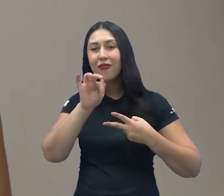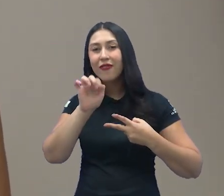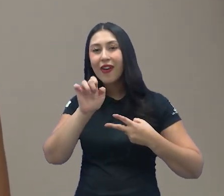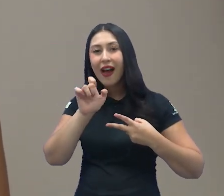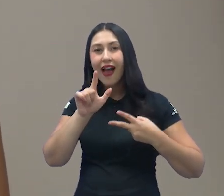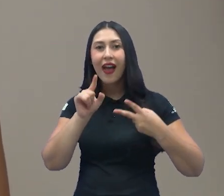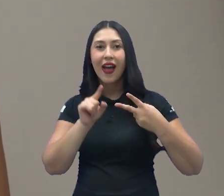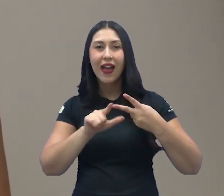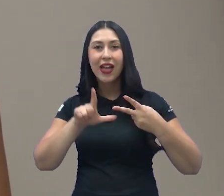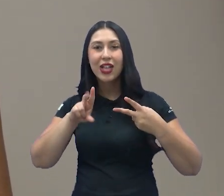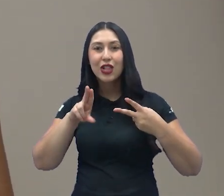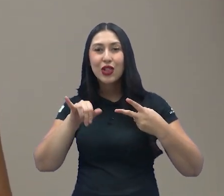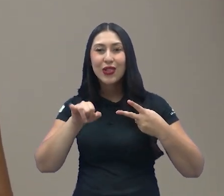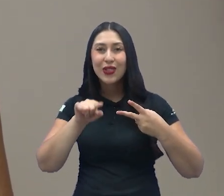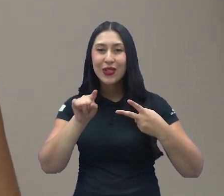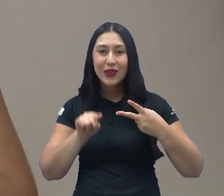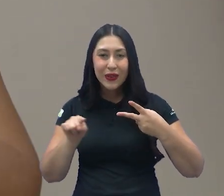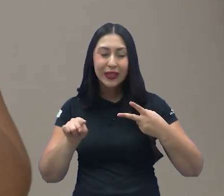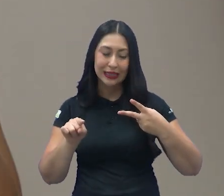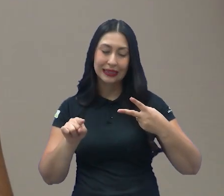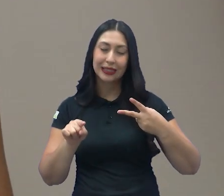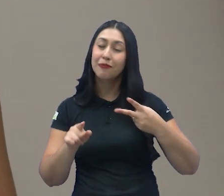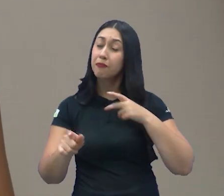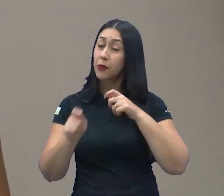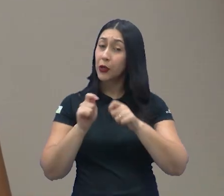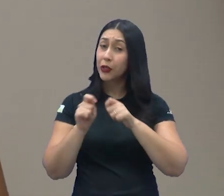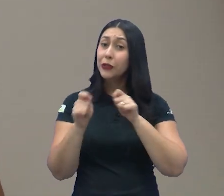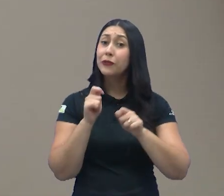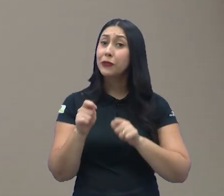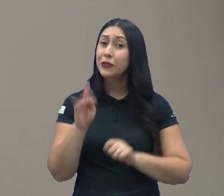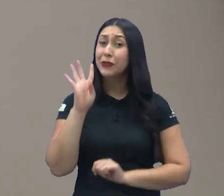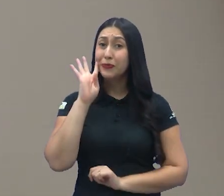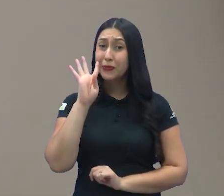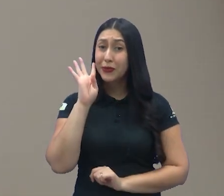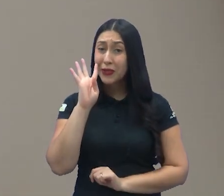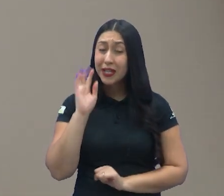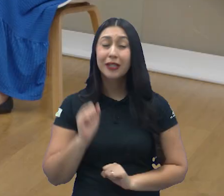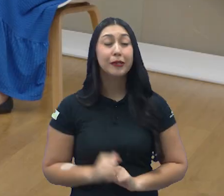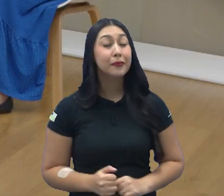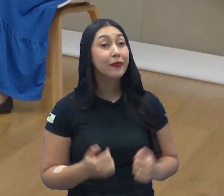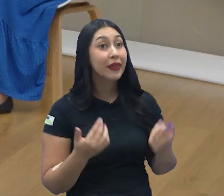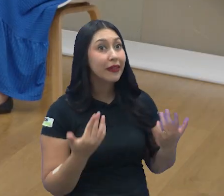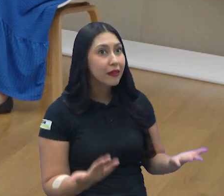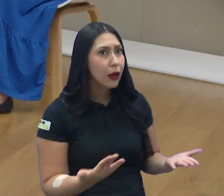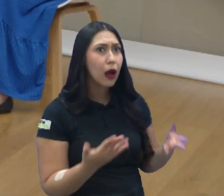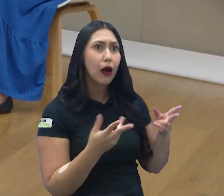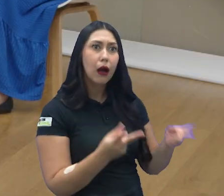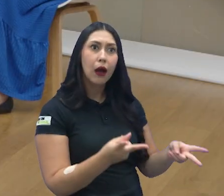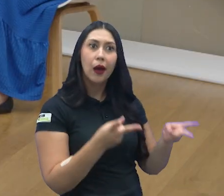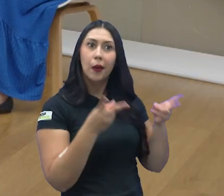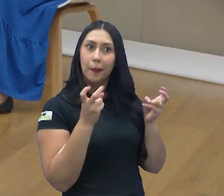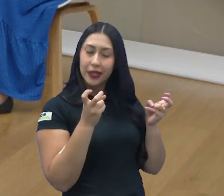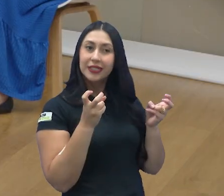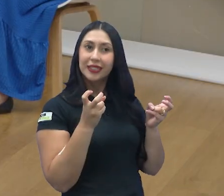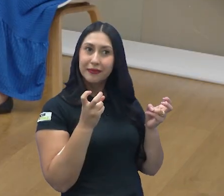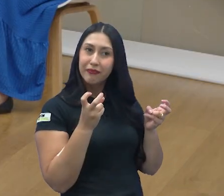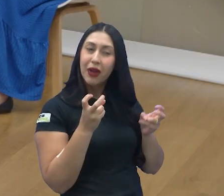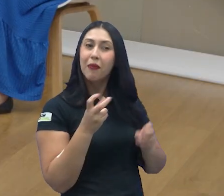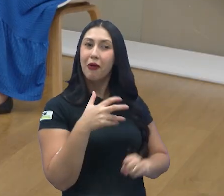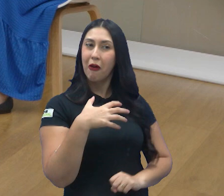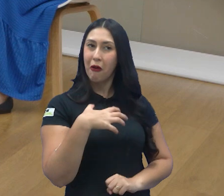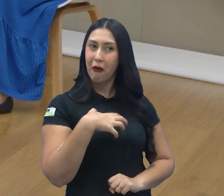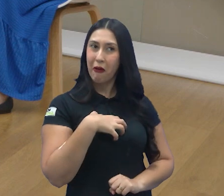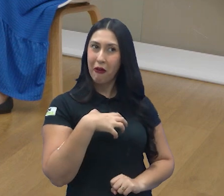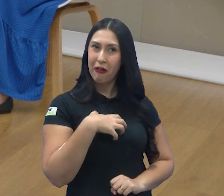Luiz Fernando Madonna, com essa entrevista que foi super bacana. Del, dá para perceber direitinho ali os temperamentos,